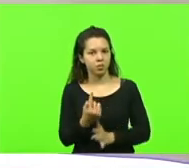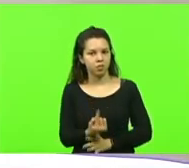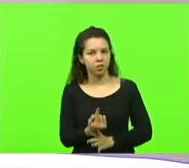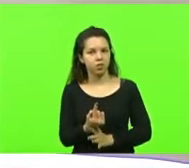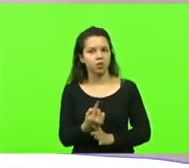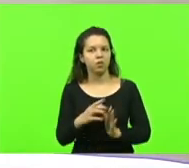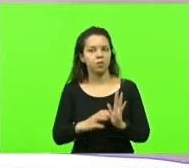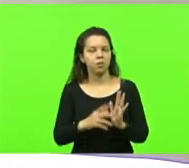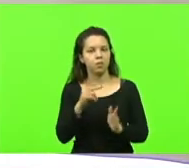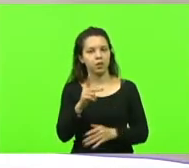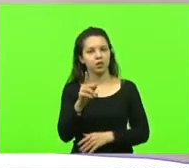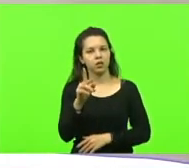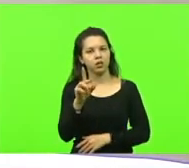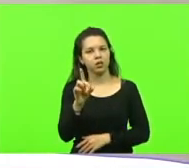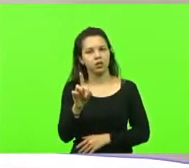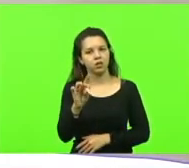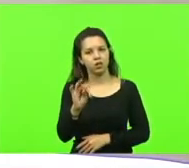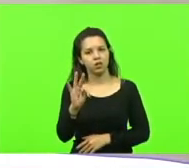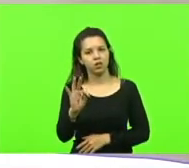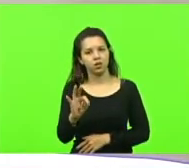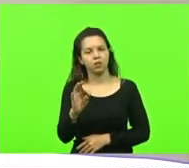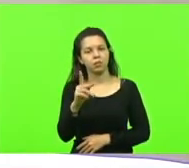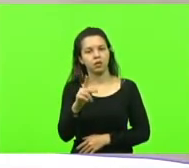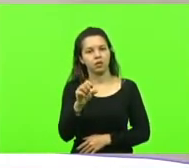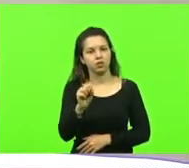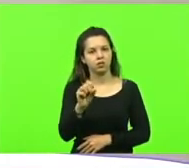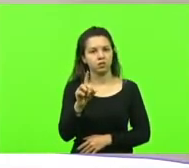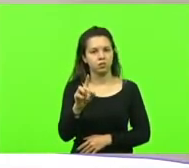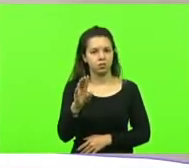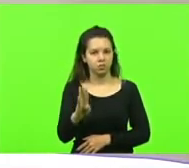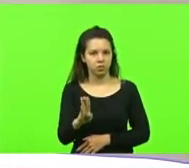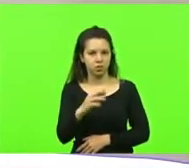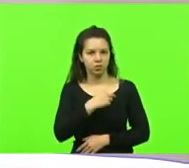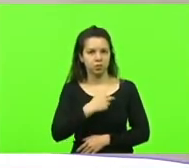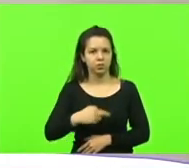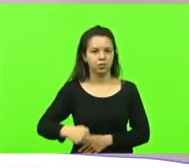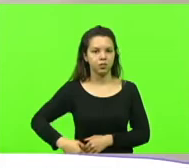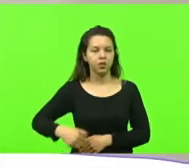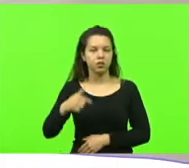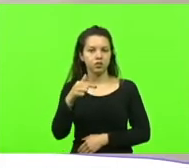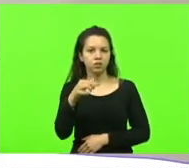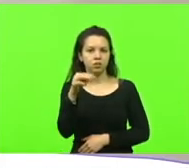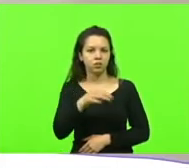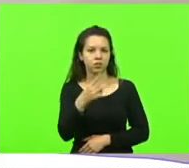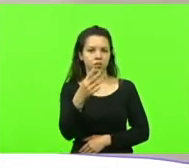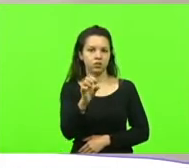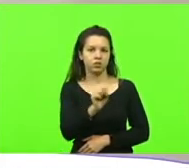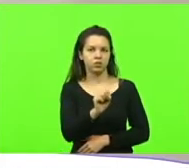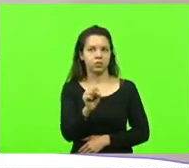PDT, PSDB, Republicanos, por 7 minutos e 30 segundos.